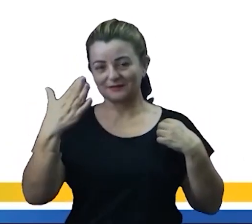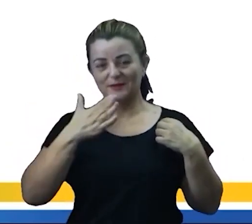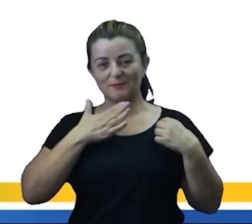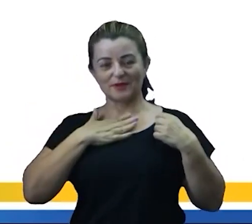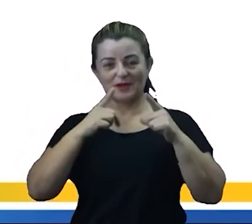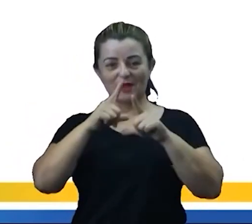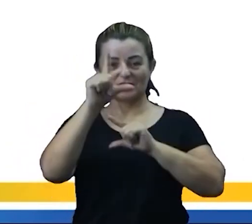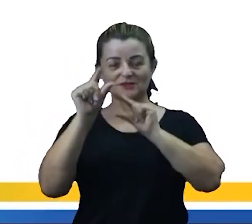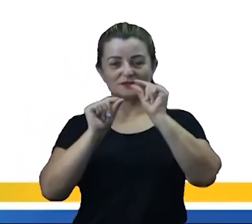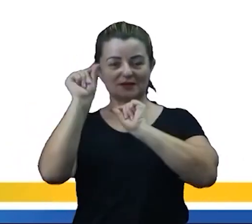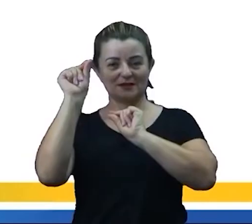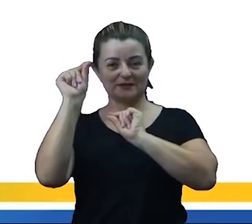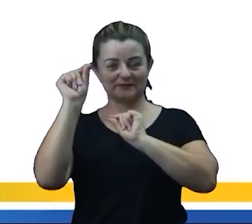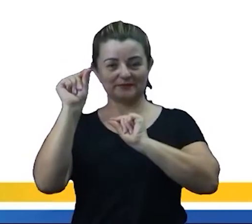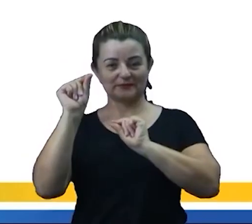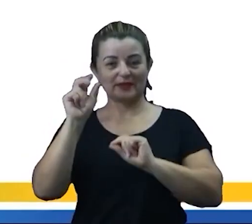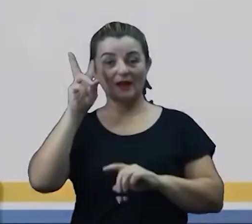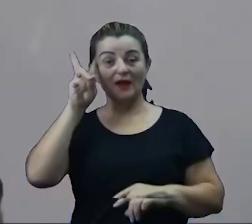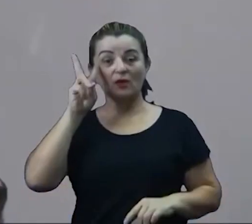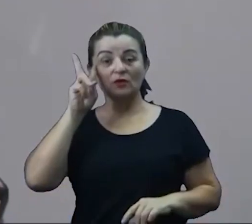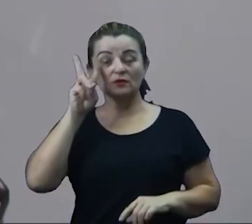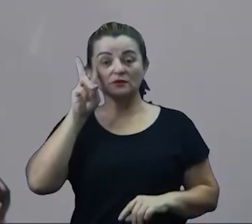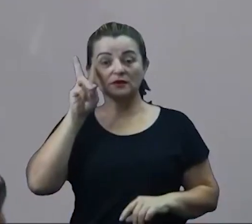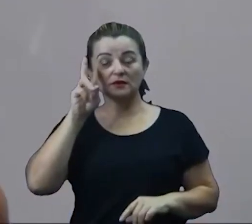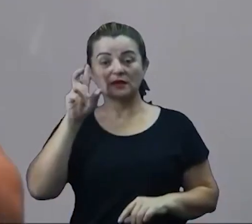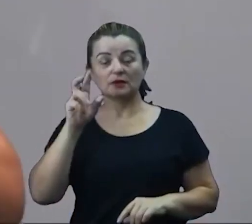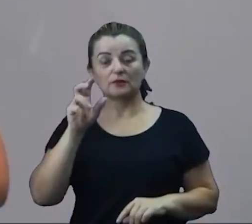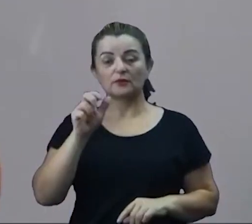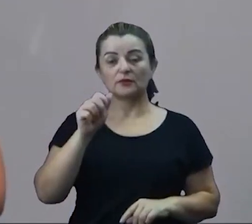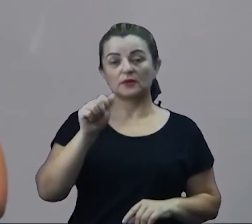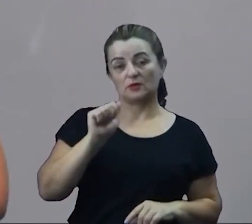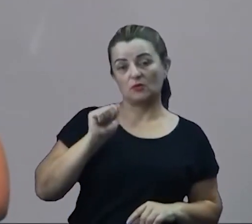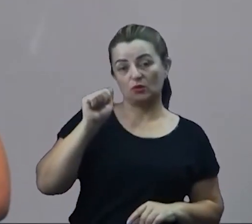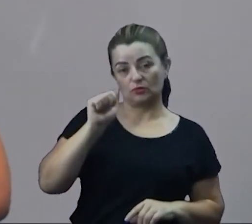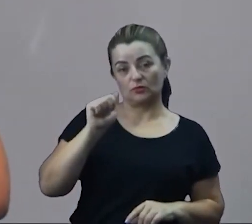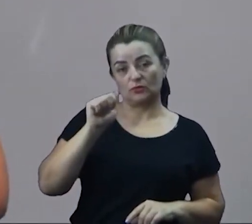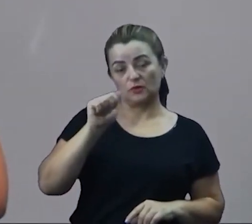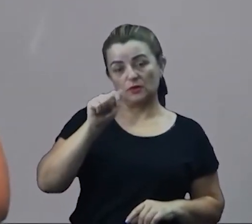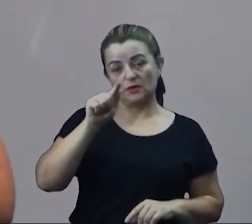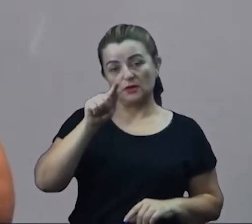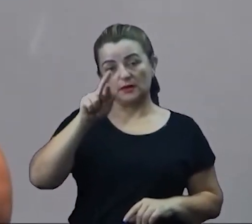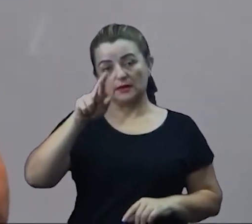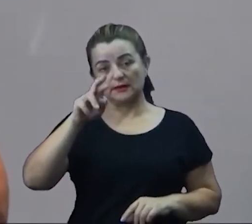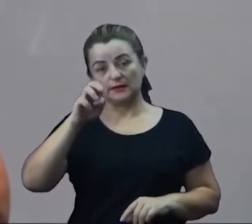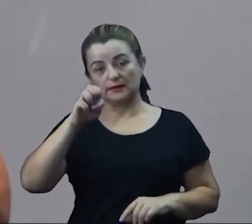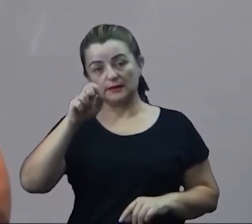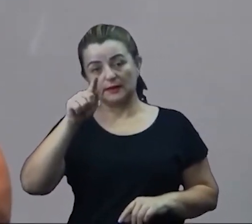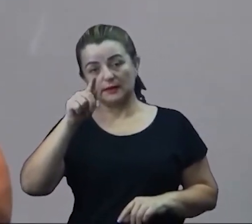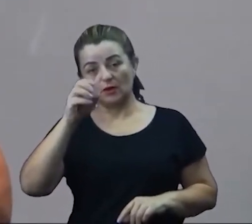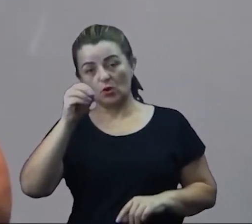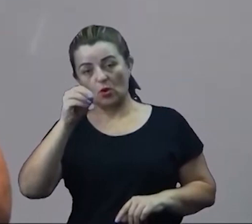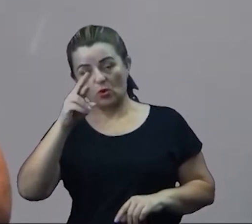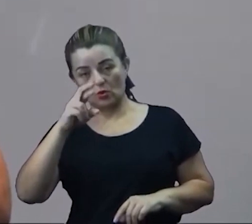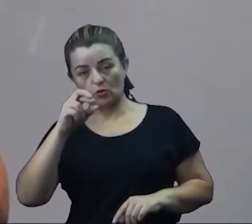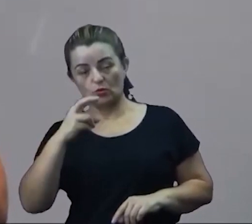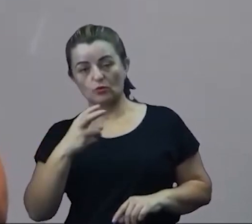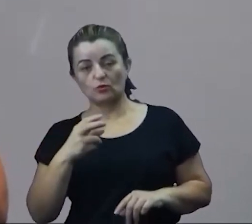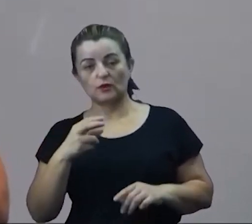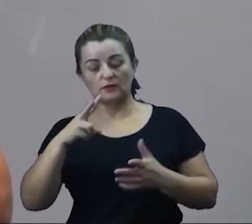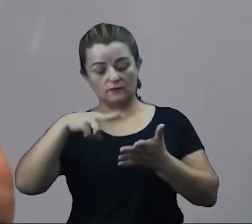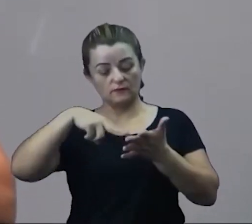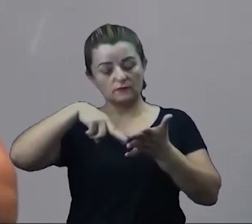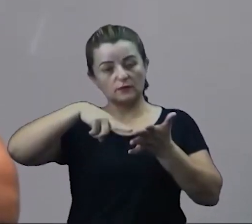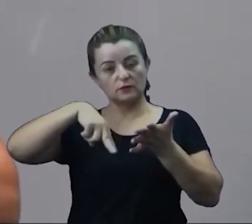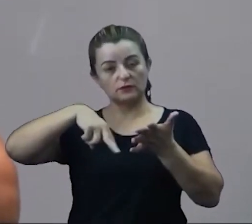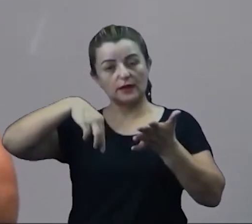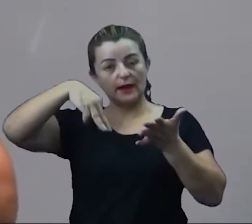estrela. Olha, gente, vocês lembram que o Gregório ali, ele falou da Maria. E agora, o Tomás Antônio Gonzaga, ele